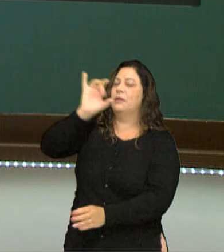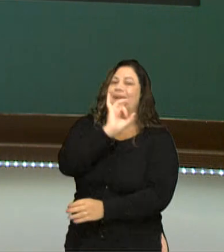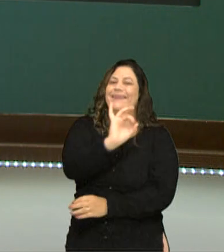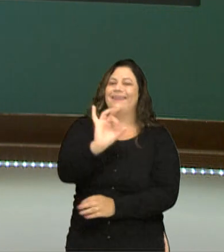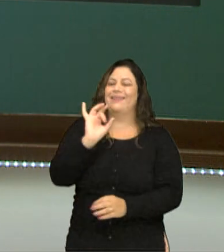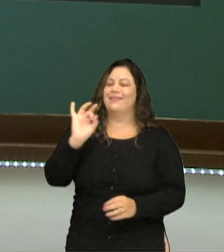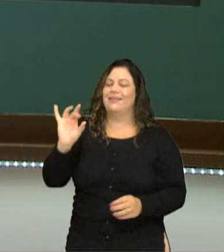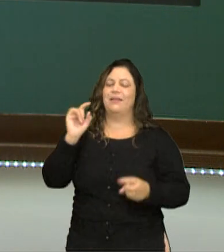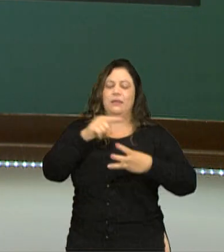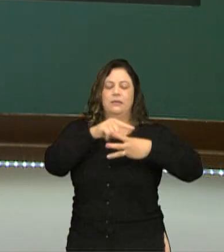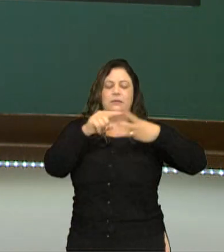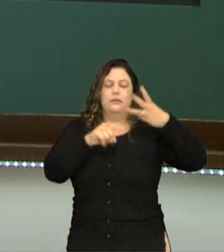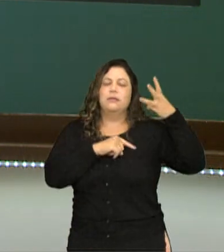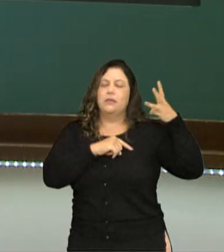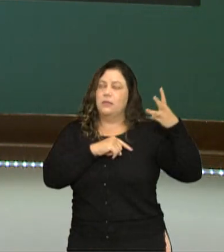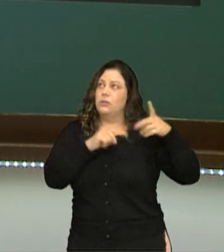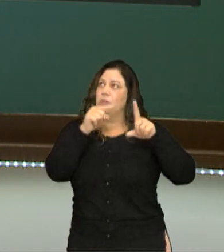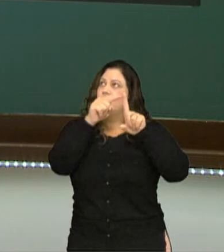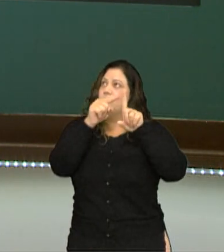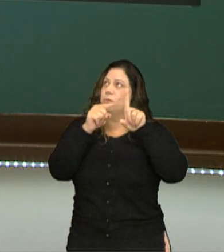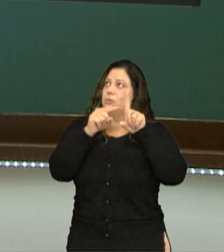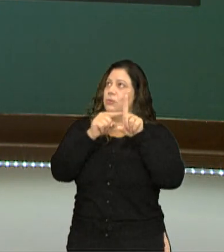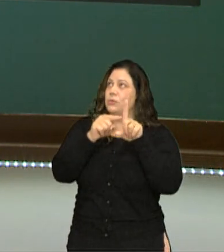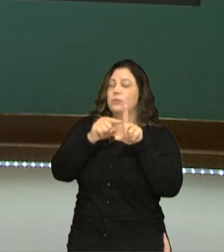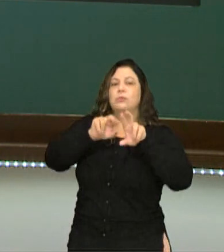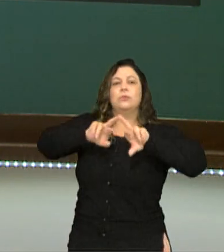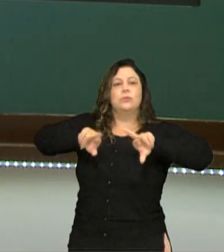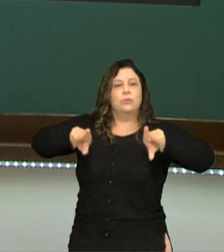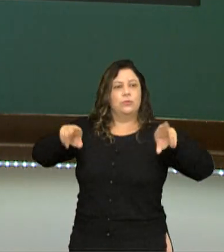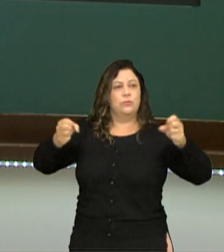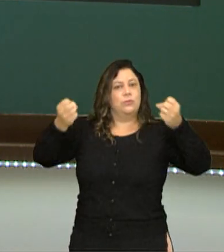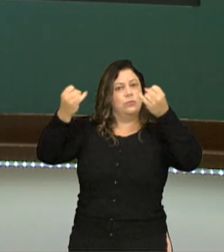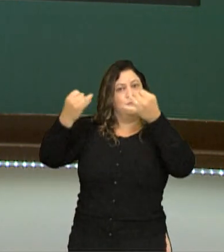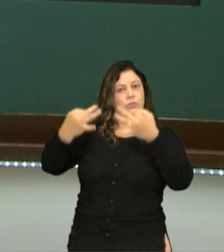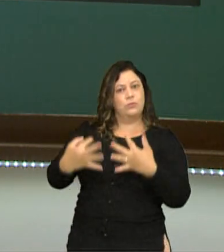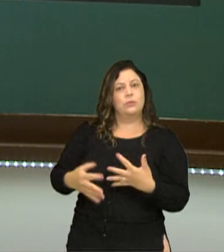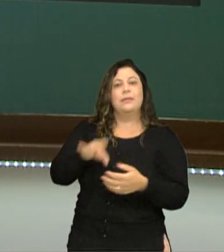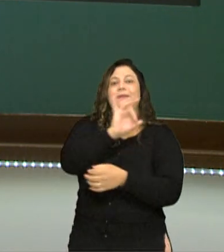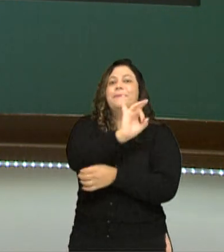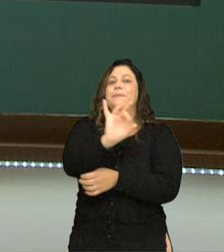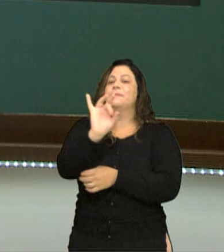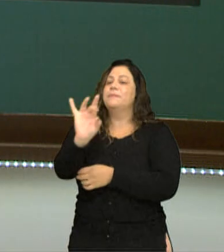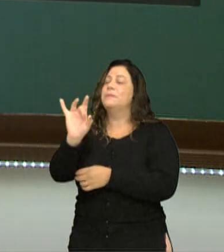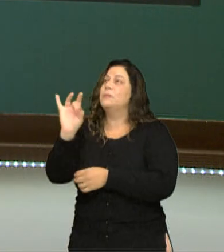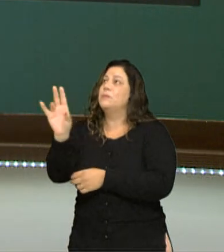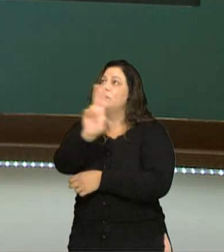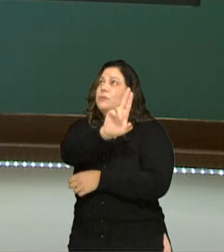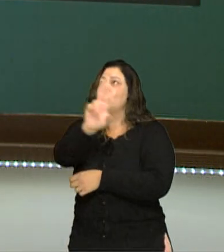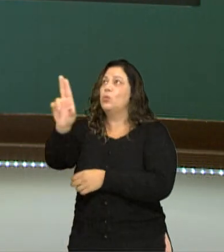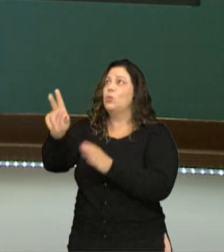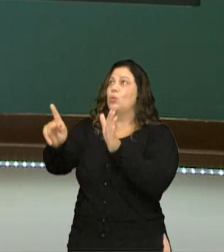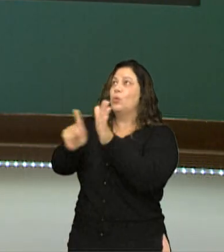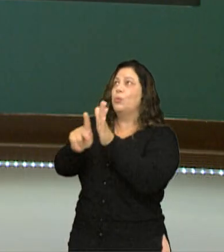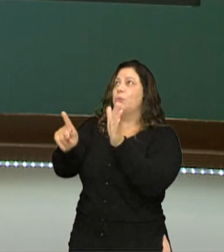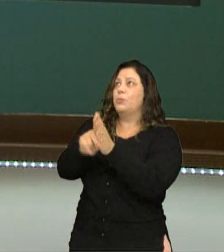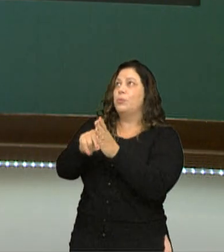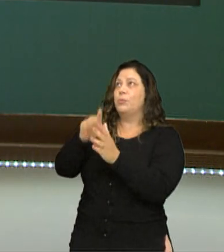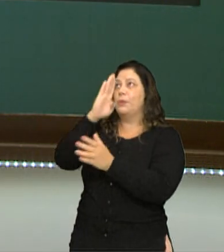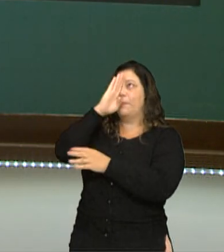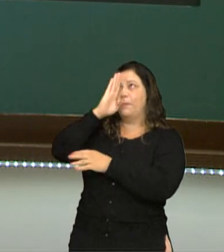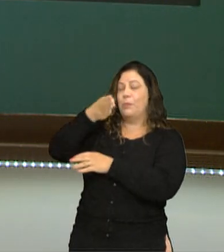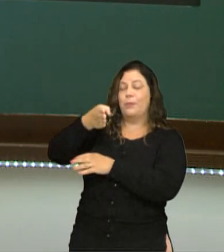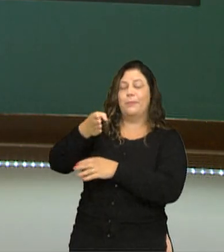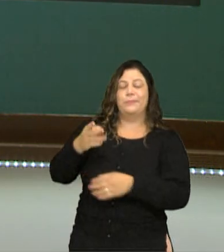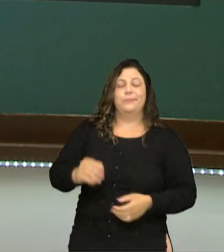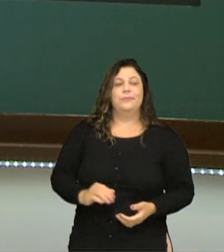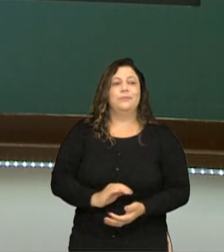São 3 tipos de colunas, como a gente falou aqui, né? Então, vai ter, cada partezinha vai ter um nome específico nessas arquiteturas,